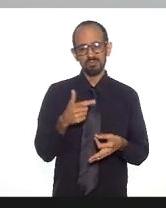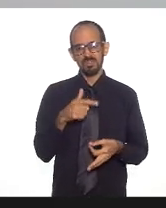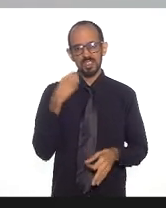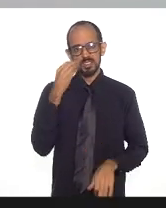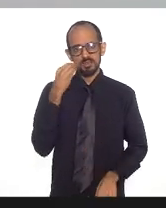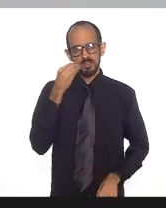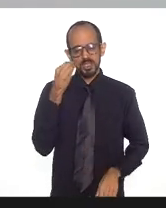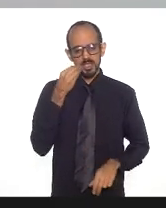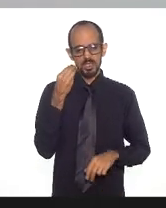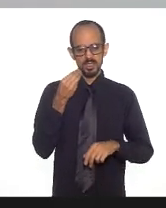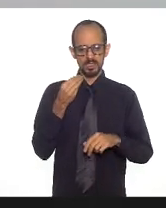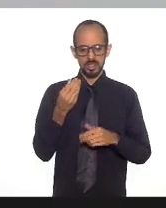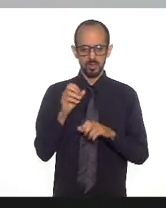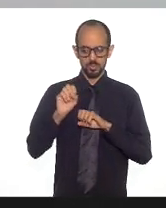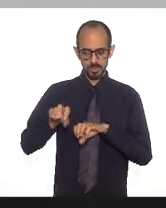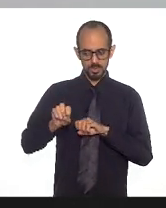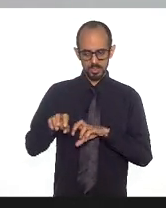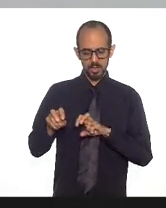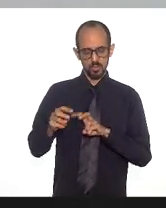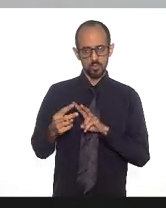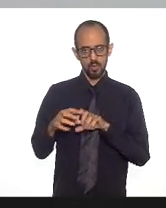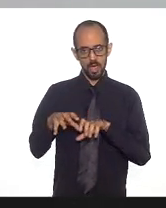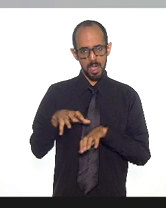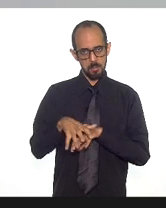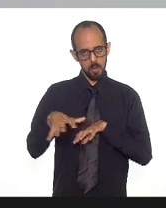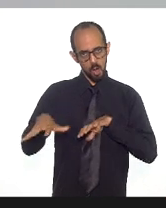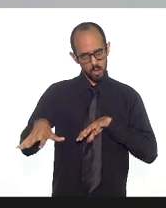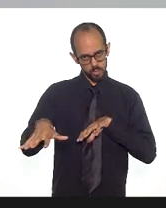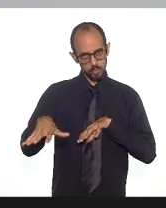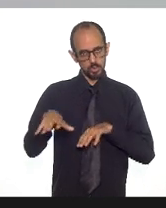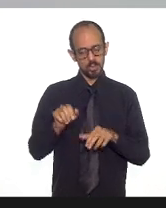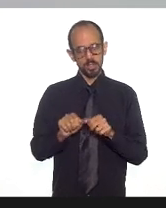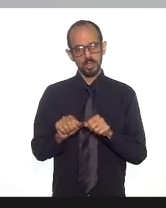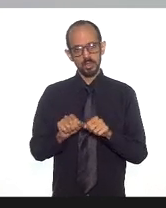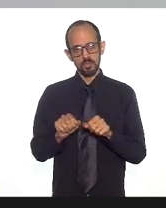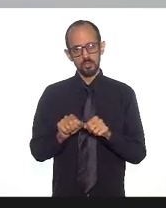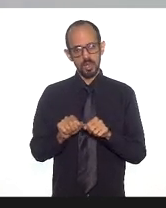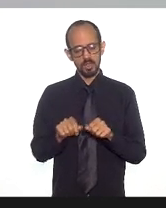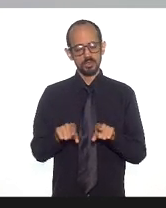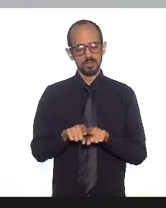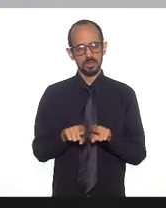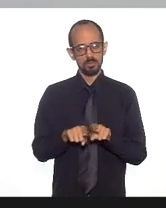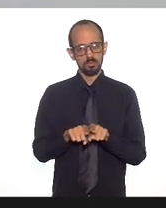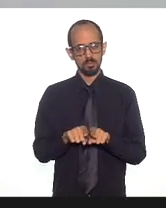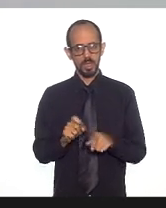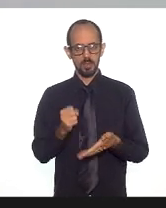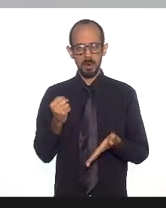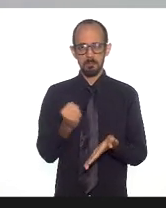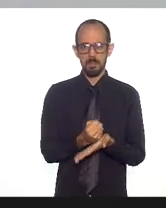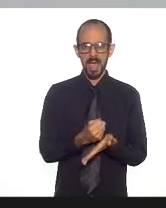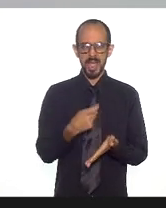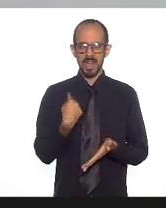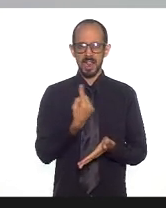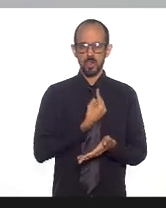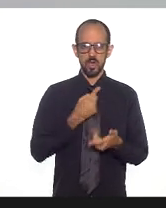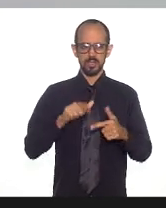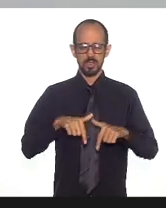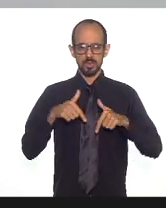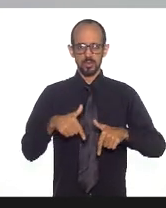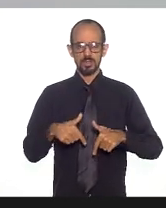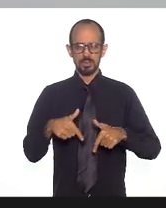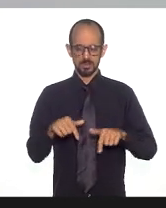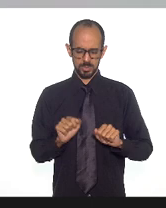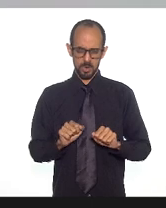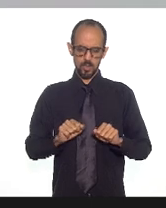educação à distância. Então, isso traz um impacto também, né, na nossa atuação, traz um impacto na ponta, traz um impacto